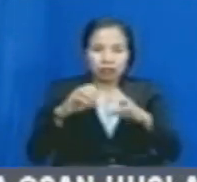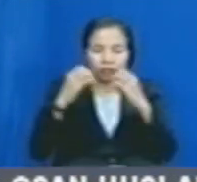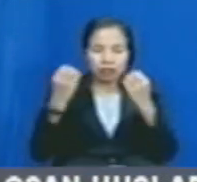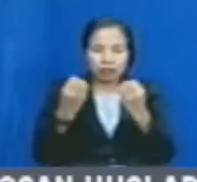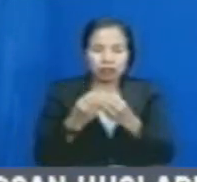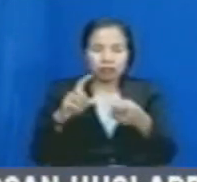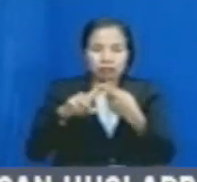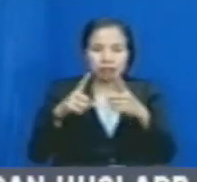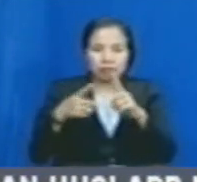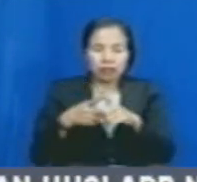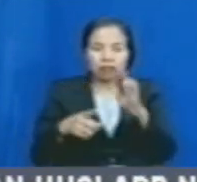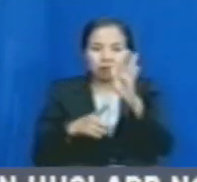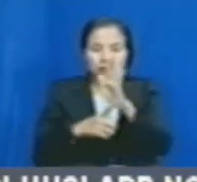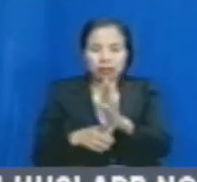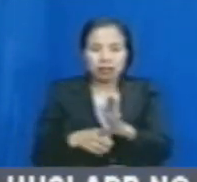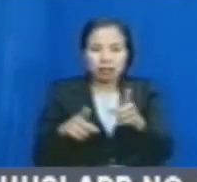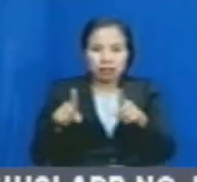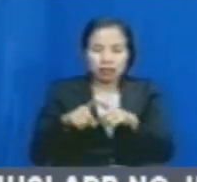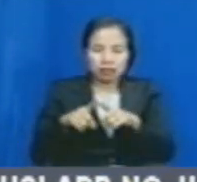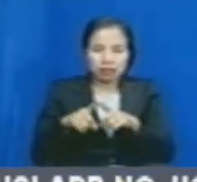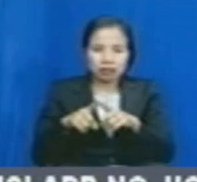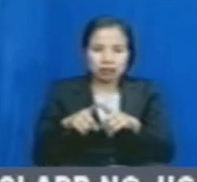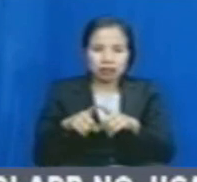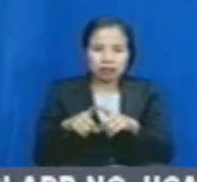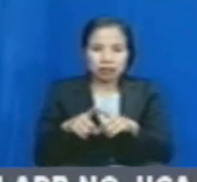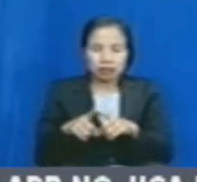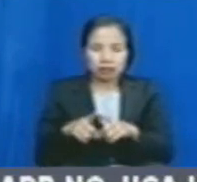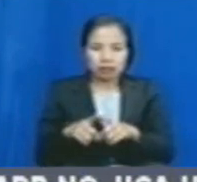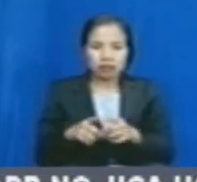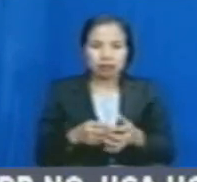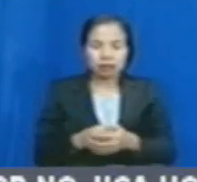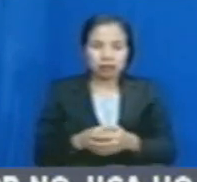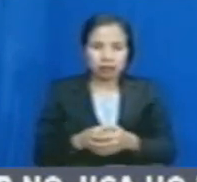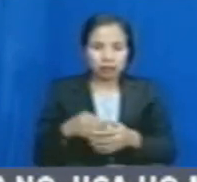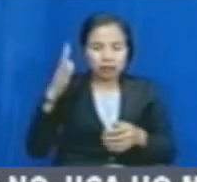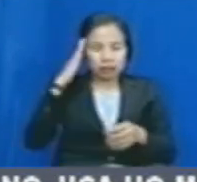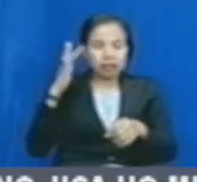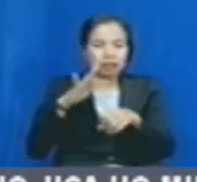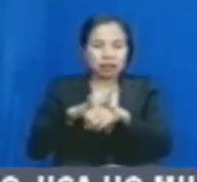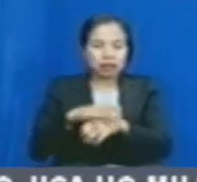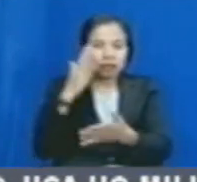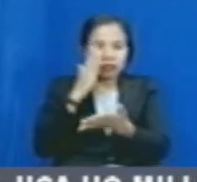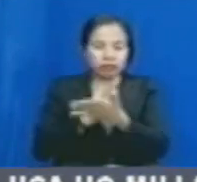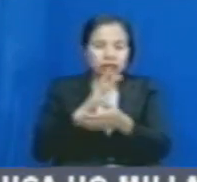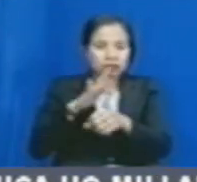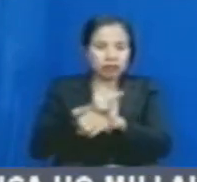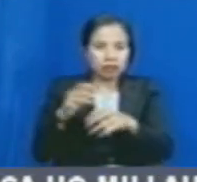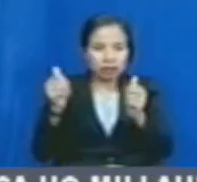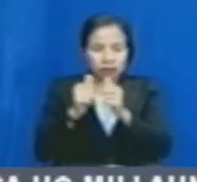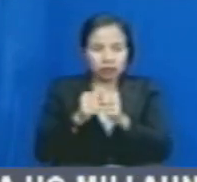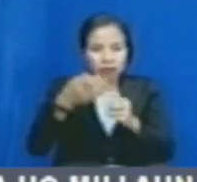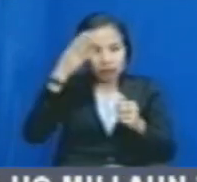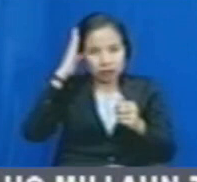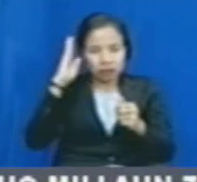representante, nesse programa Menezer para atender sério no prevenção sério, Hamutu Kosior. Romalu